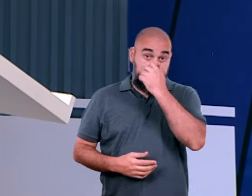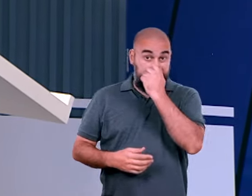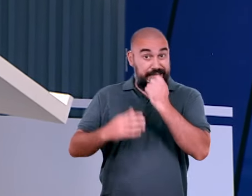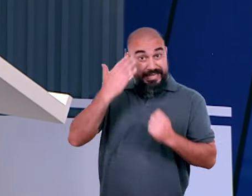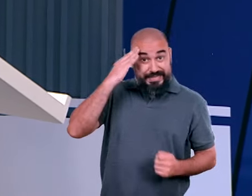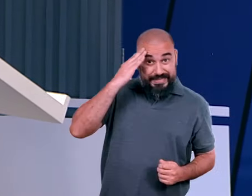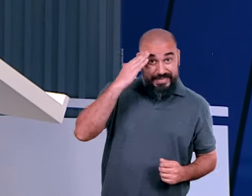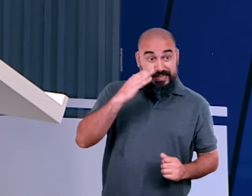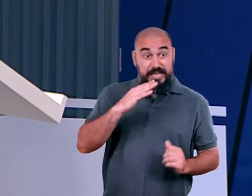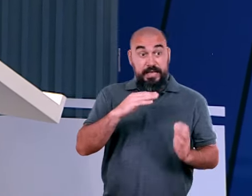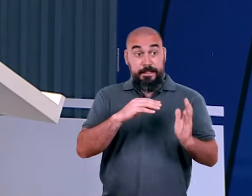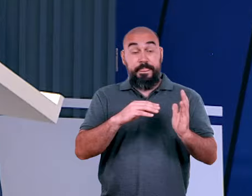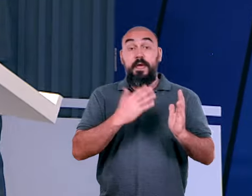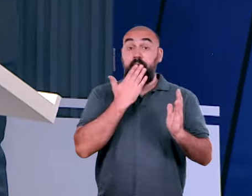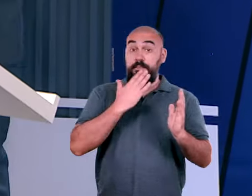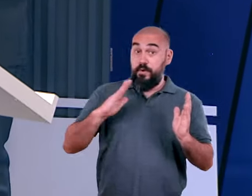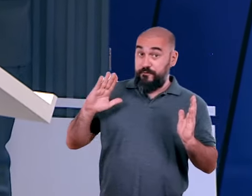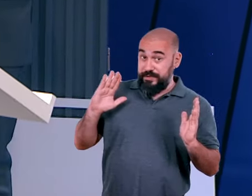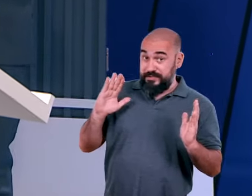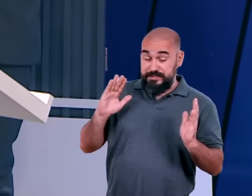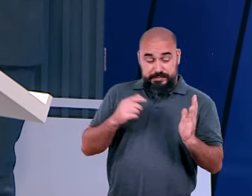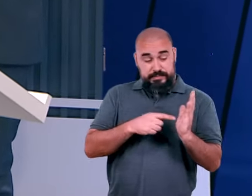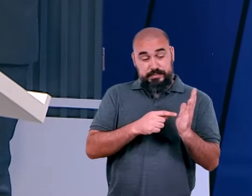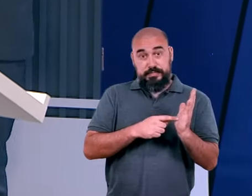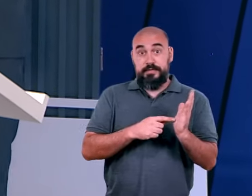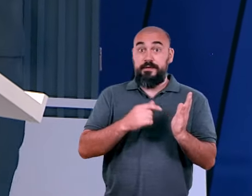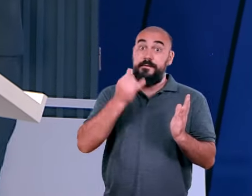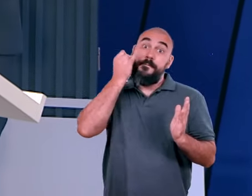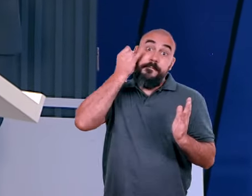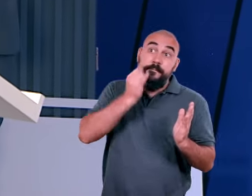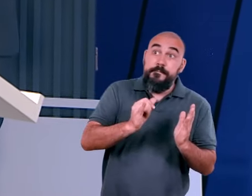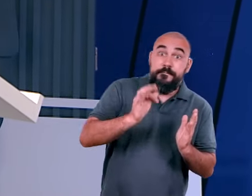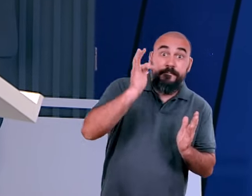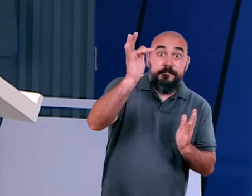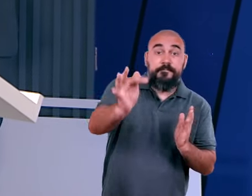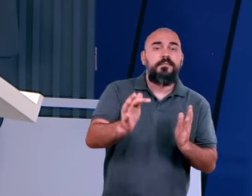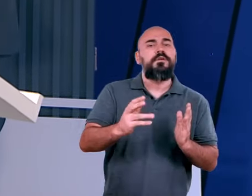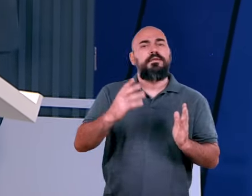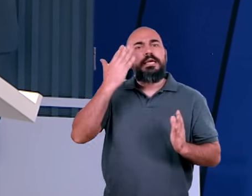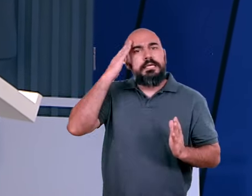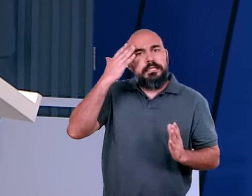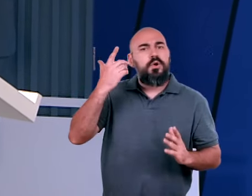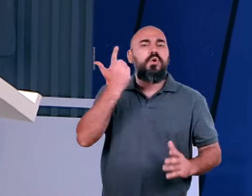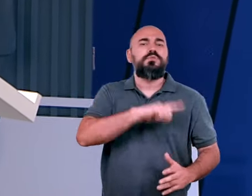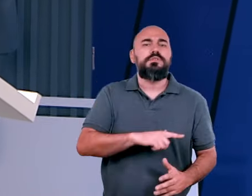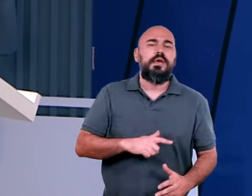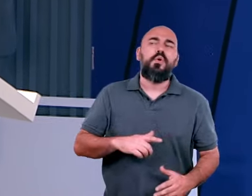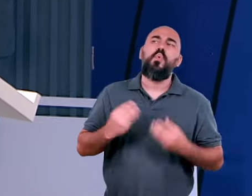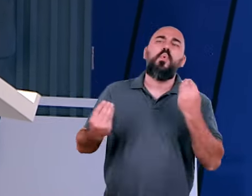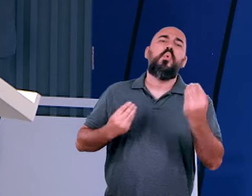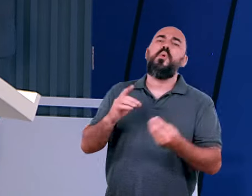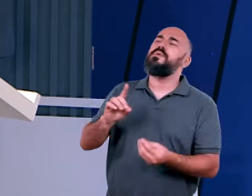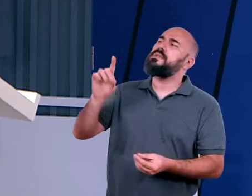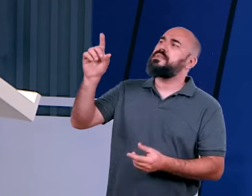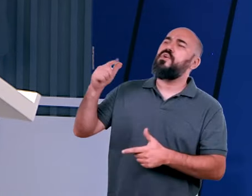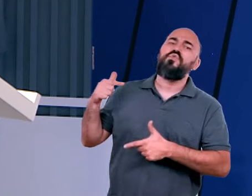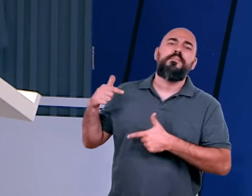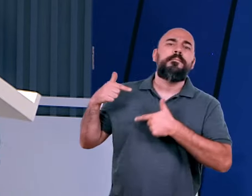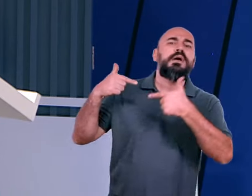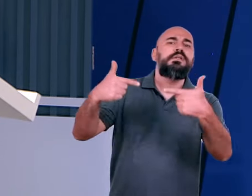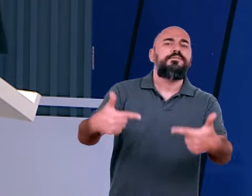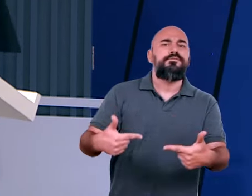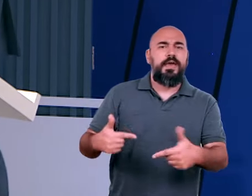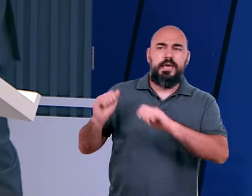Então, entender as profecias condicionais é entender exatamente como Deus pode se manifestar em determinadas áreas da sua